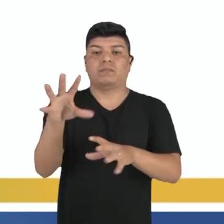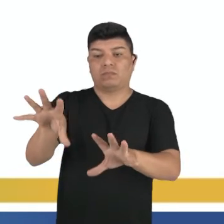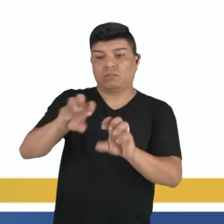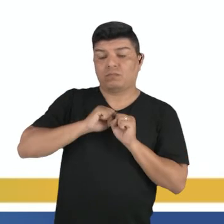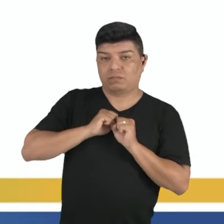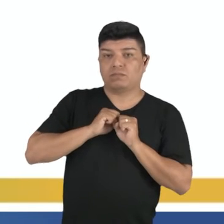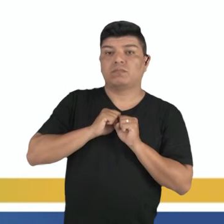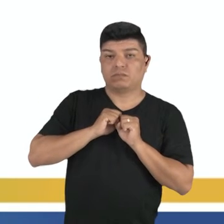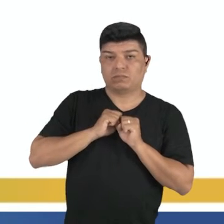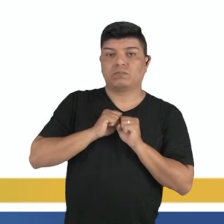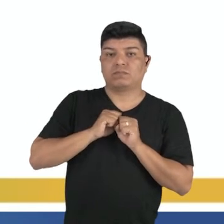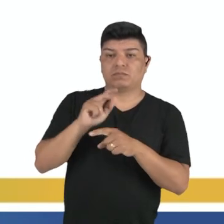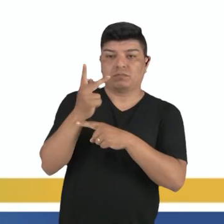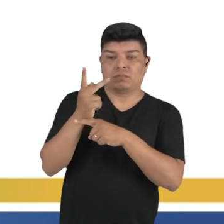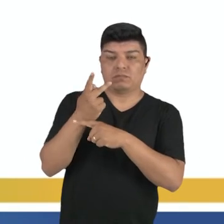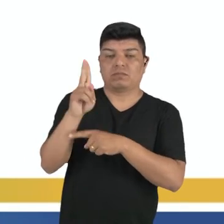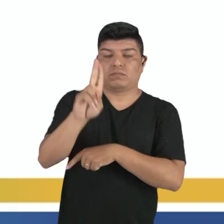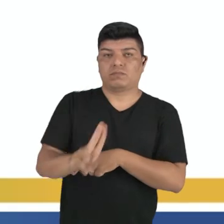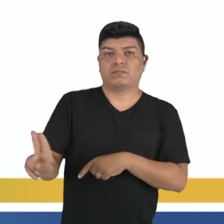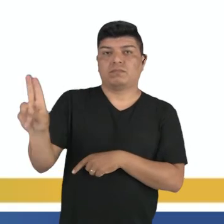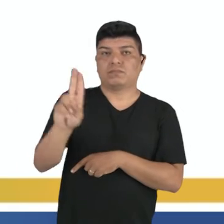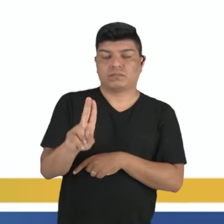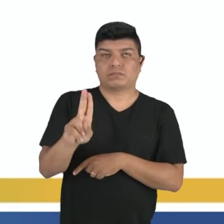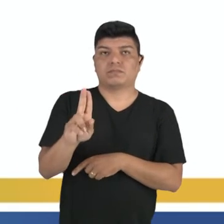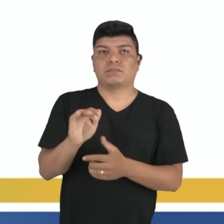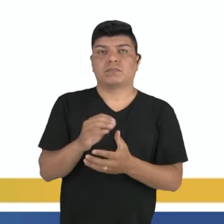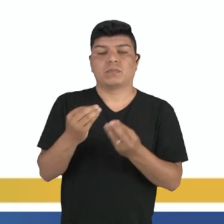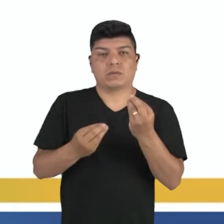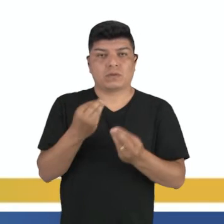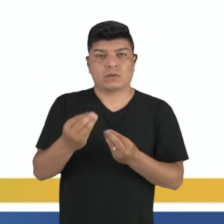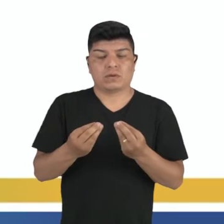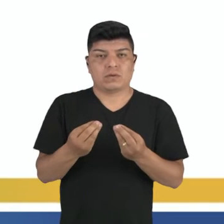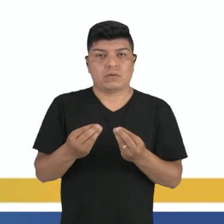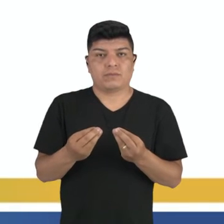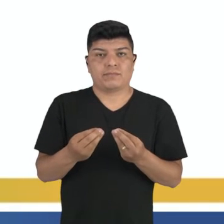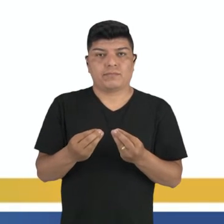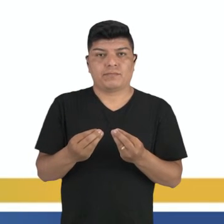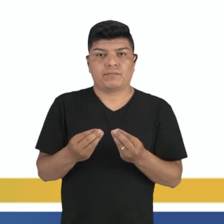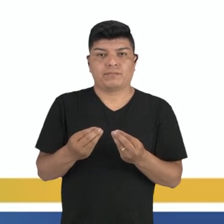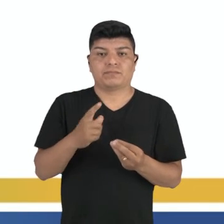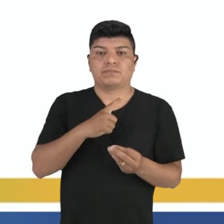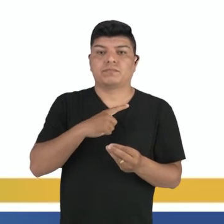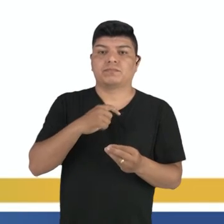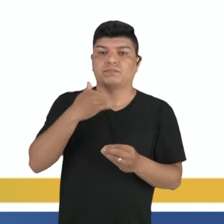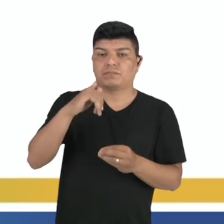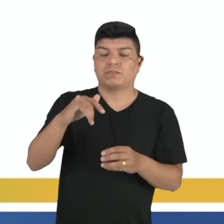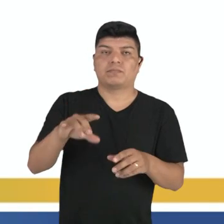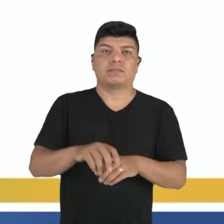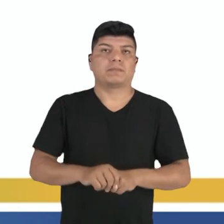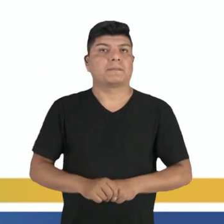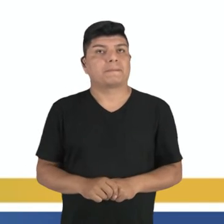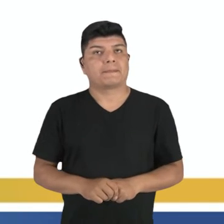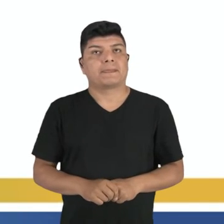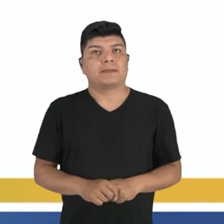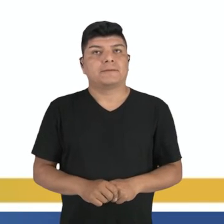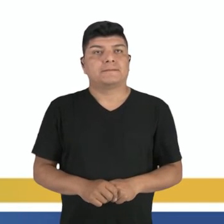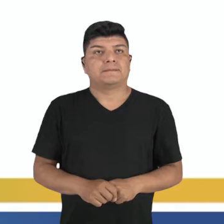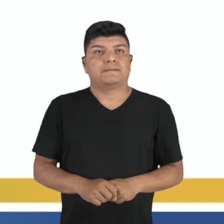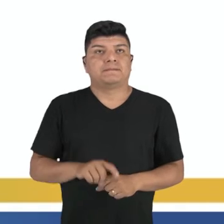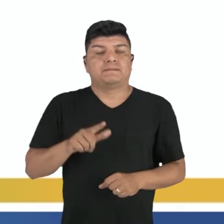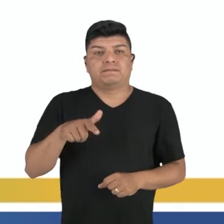uma molécula de hidrogénio para ser utilizado como obtenção de energia tá